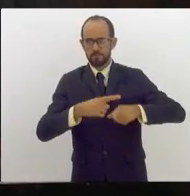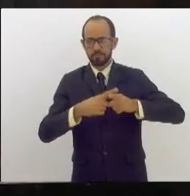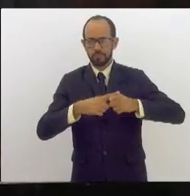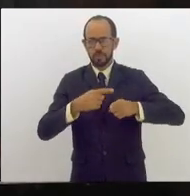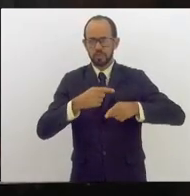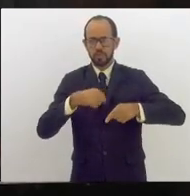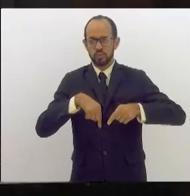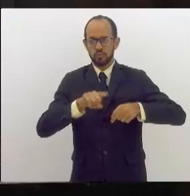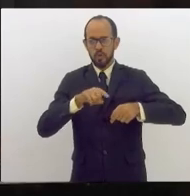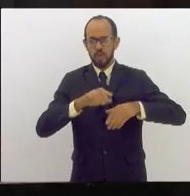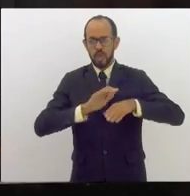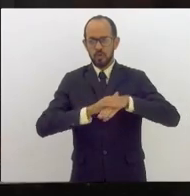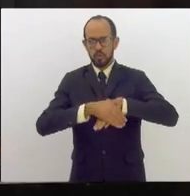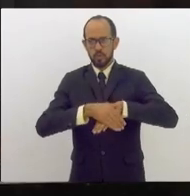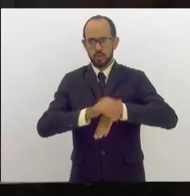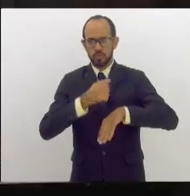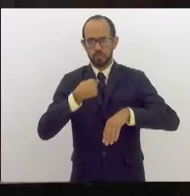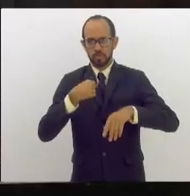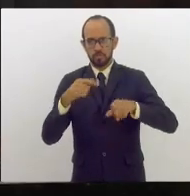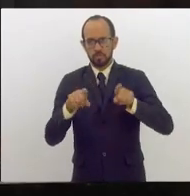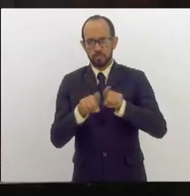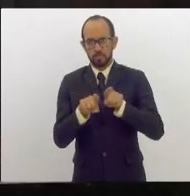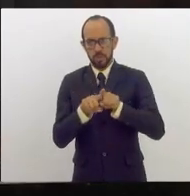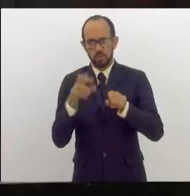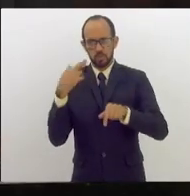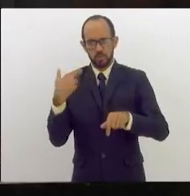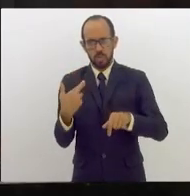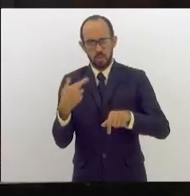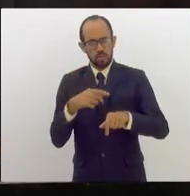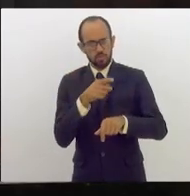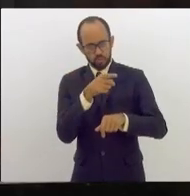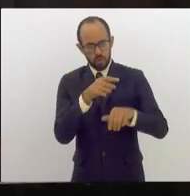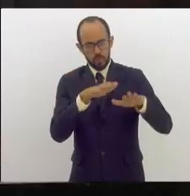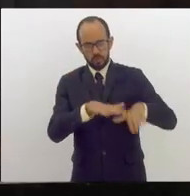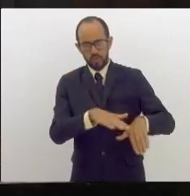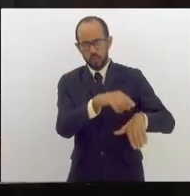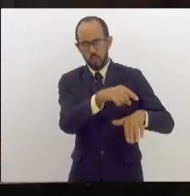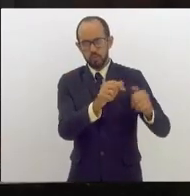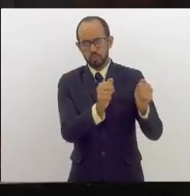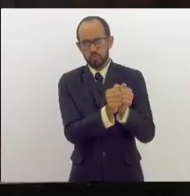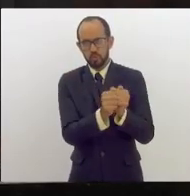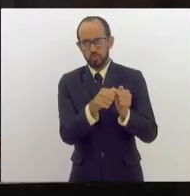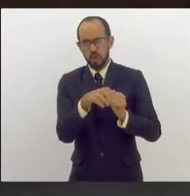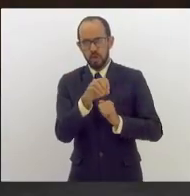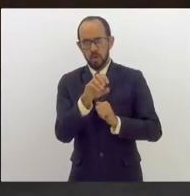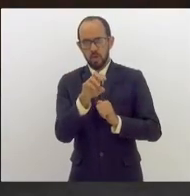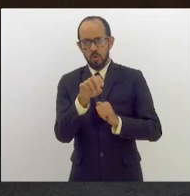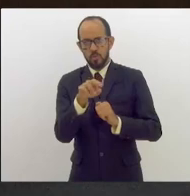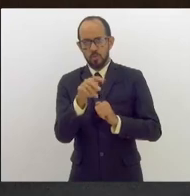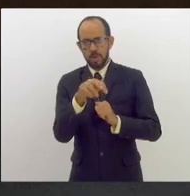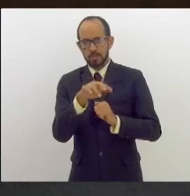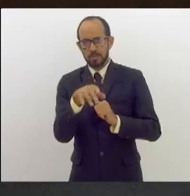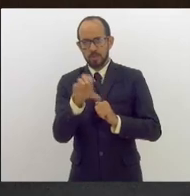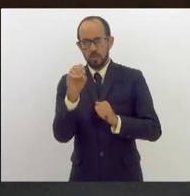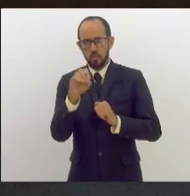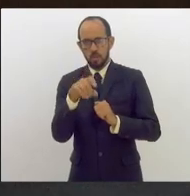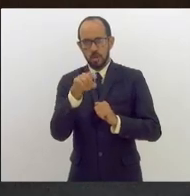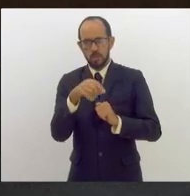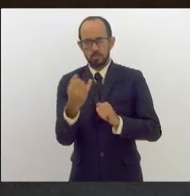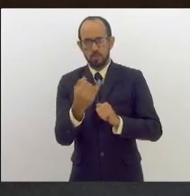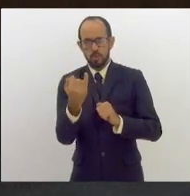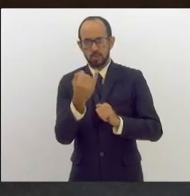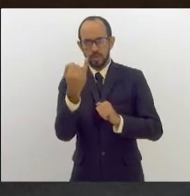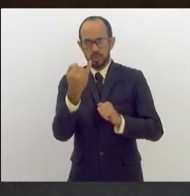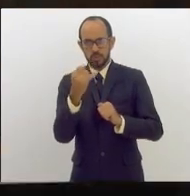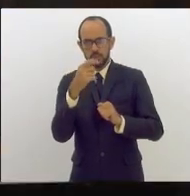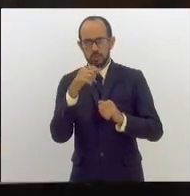eu e Renata e vossa excelência cumpriu um outro papel ficando no local da ocupação era importante que nós nos separassemos alguns fossem